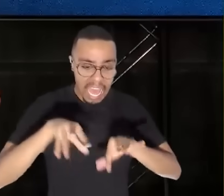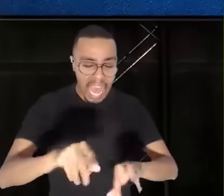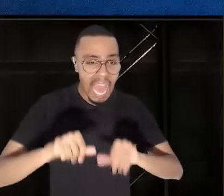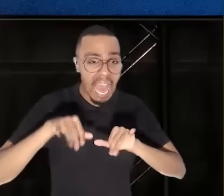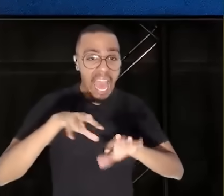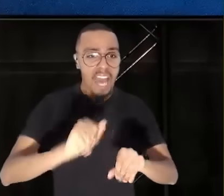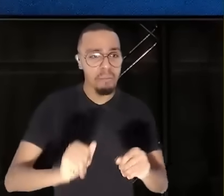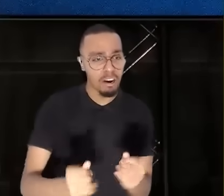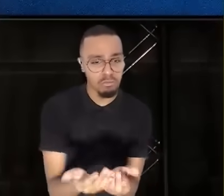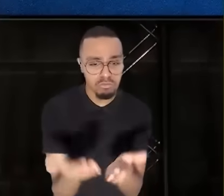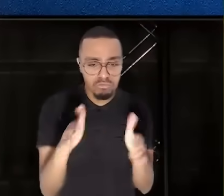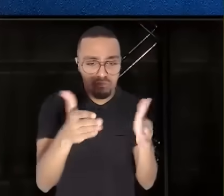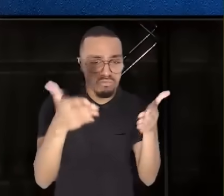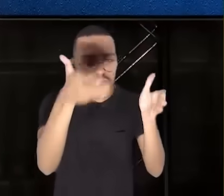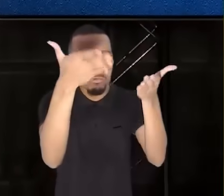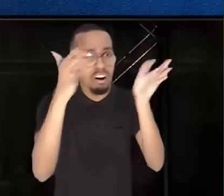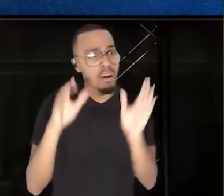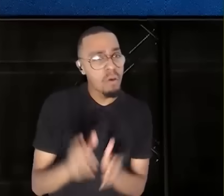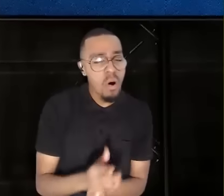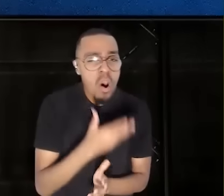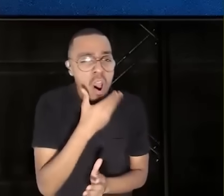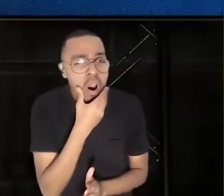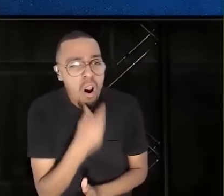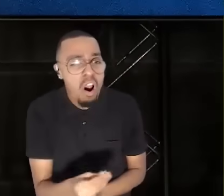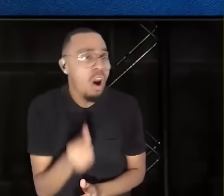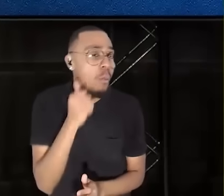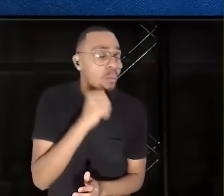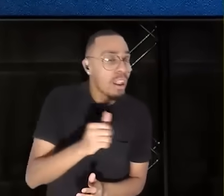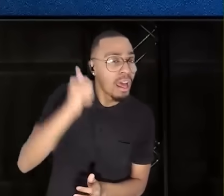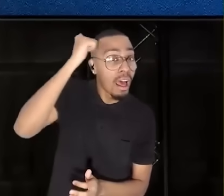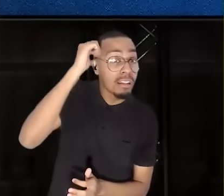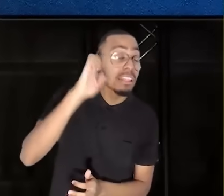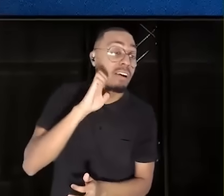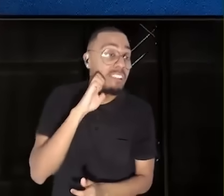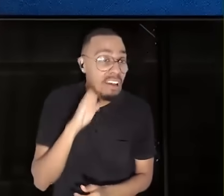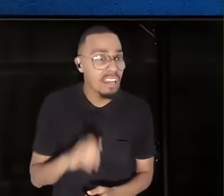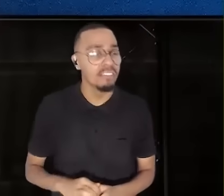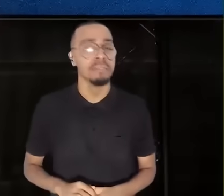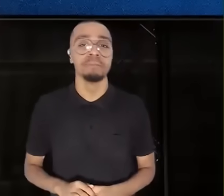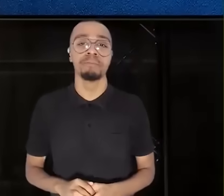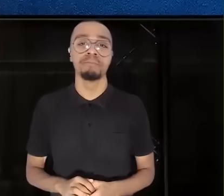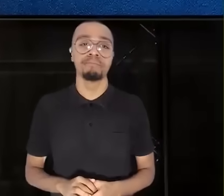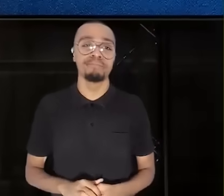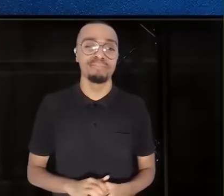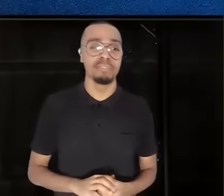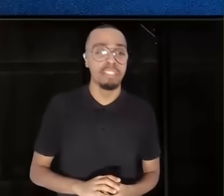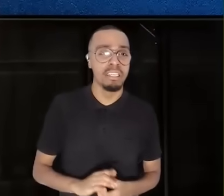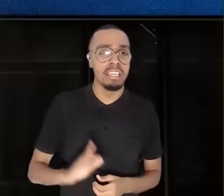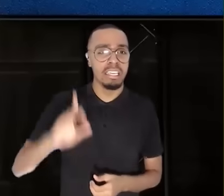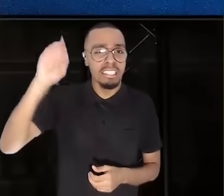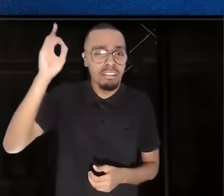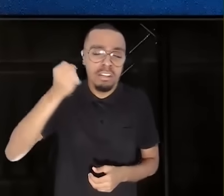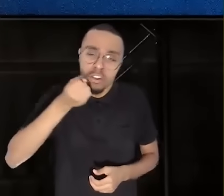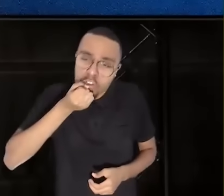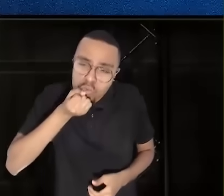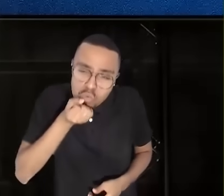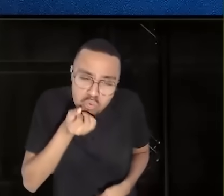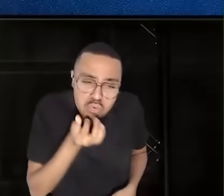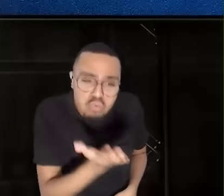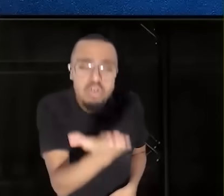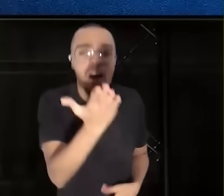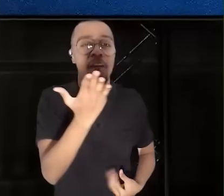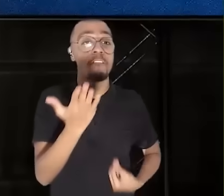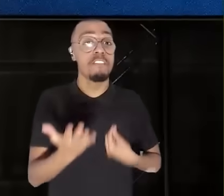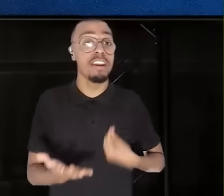não veio do barro, ele soprou em nós. Nós temos o hábito de olhar no espelho e começar a dizer que